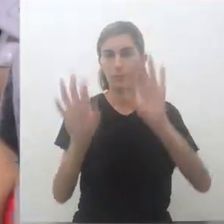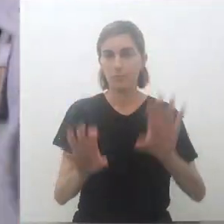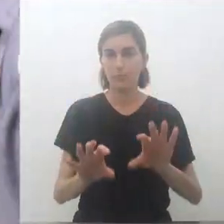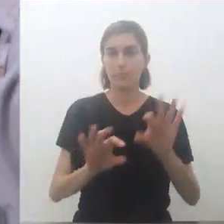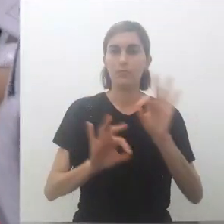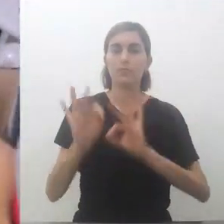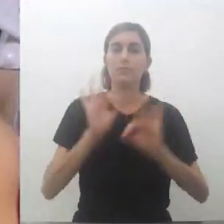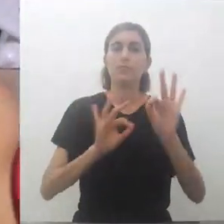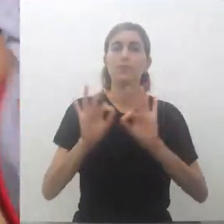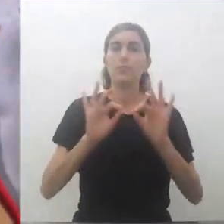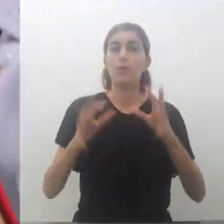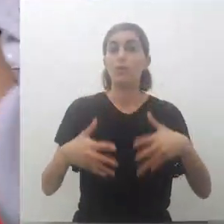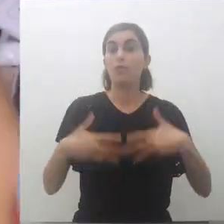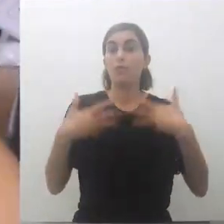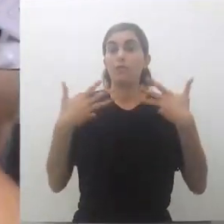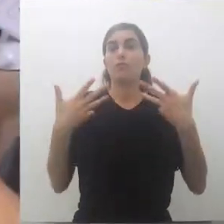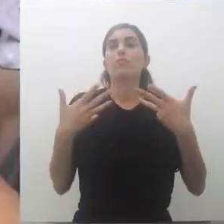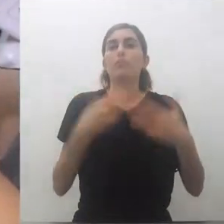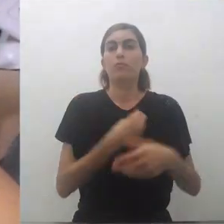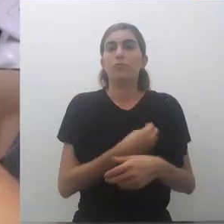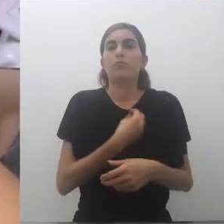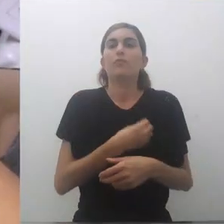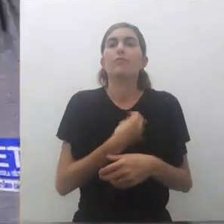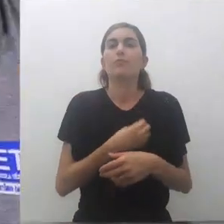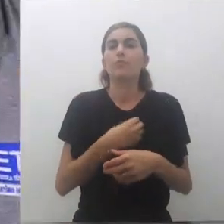uma vivacidade ao cenário.